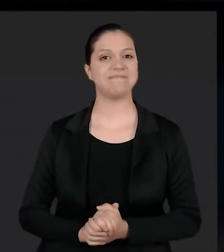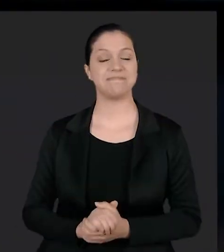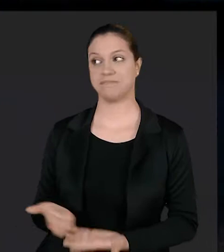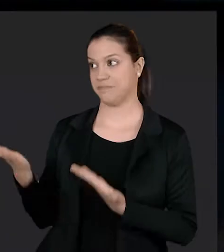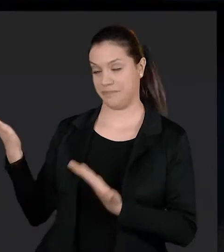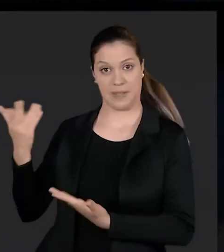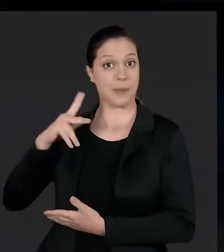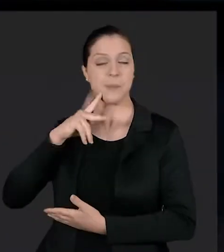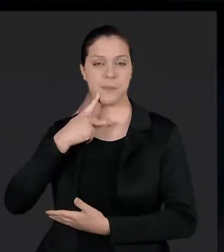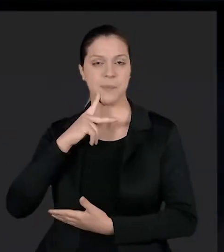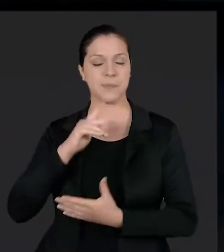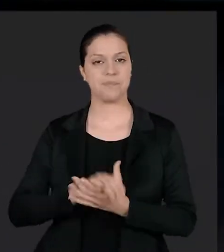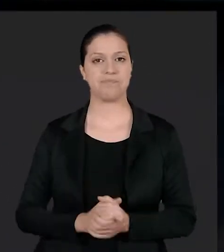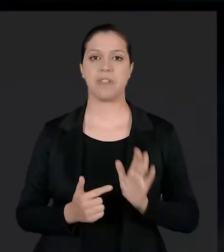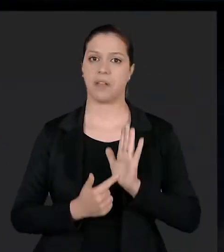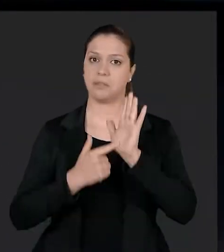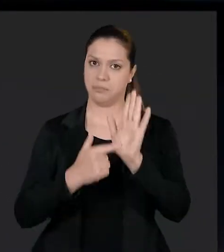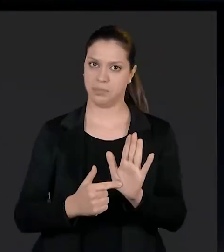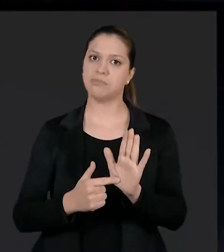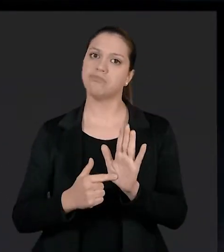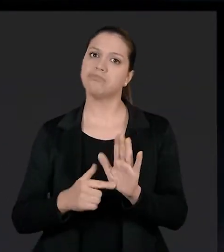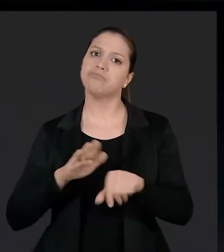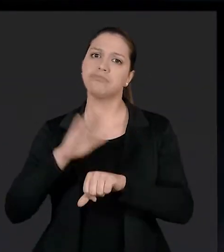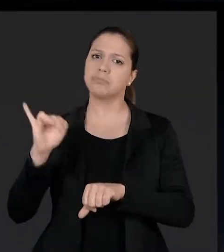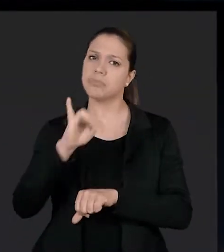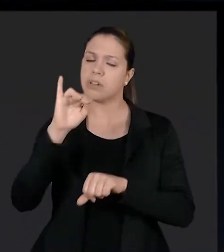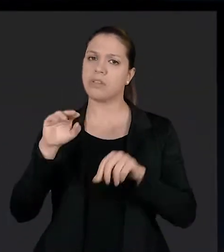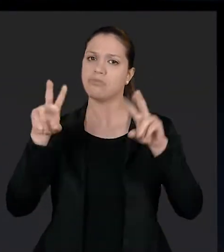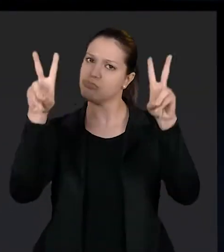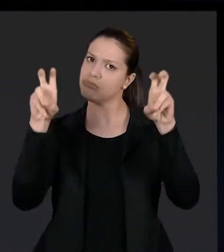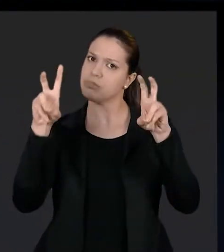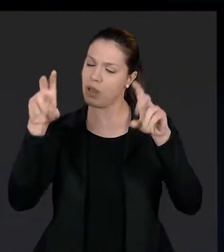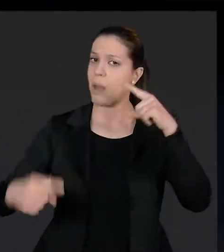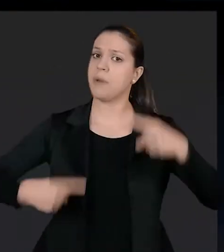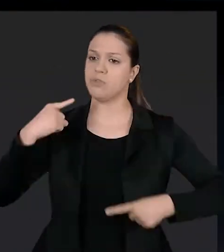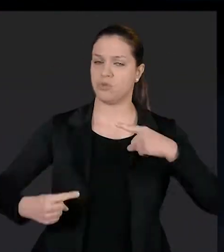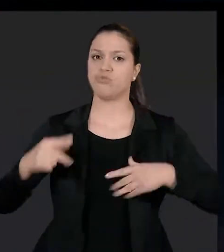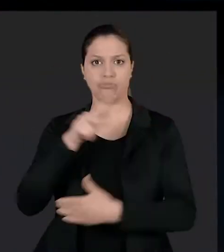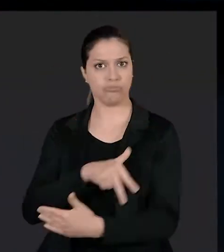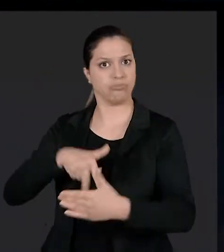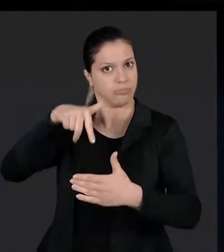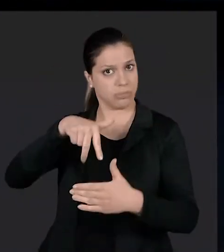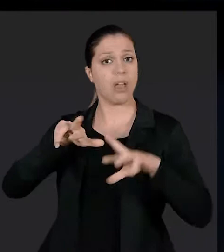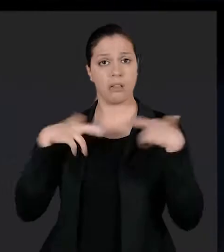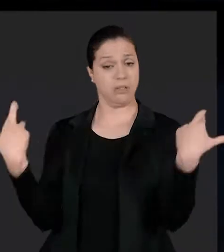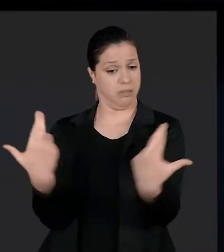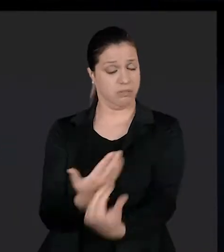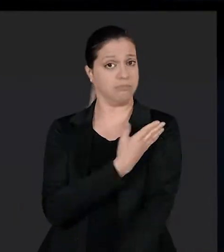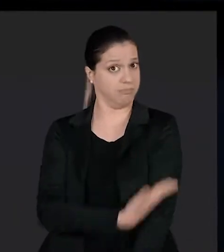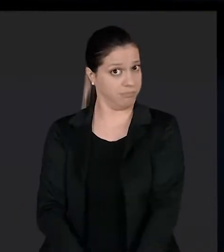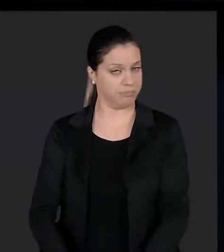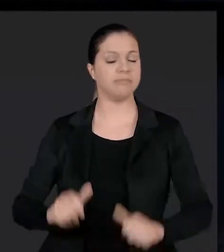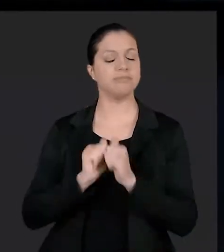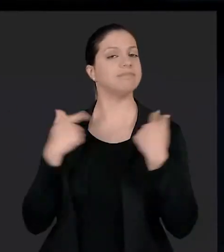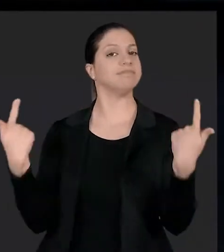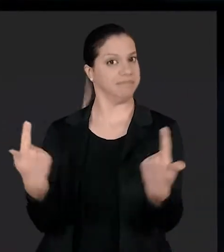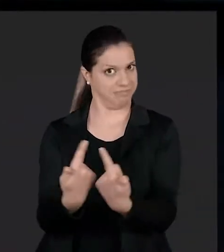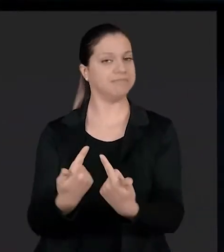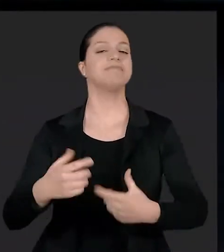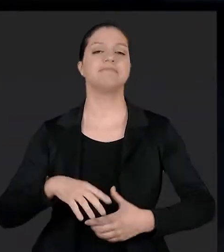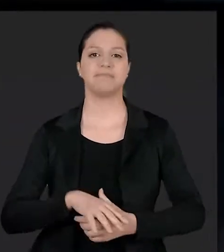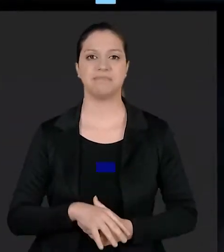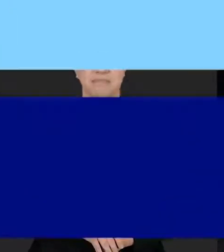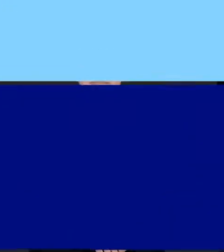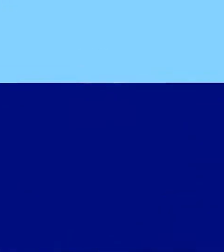Olá, eu sou Alessandro Perim e apresento os principais assuntos debatidos na tribuna durante as sessões plenárias da